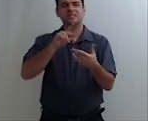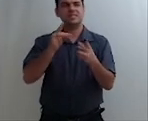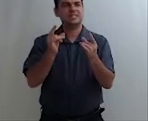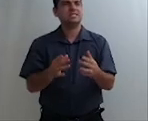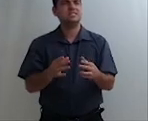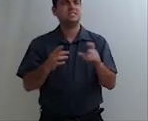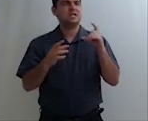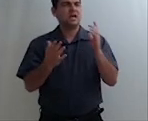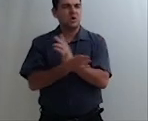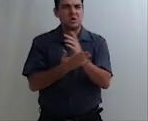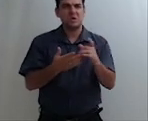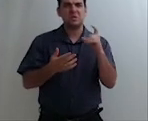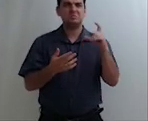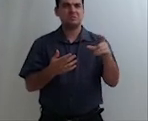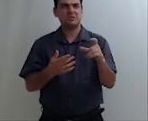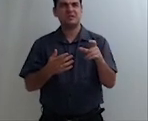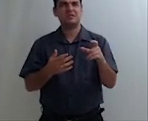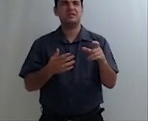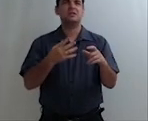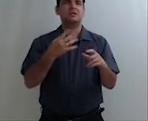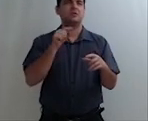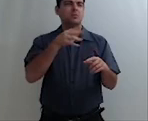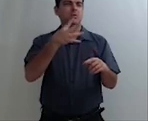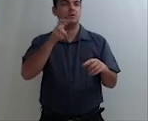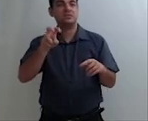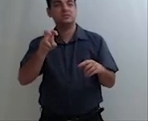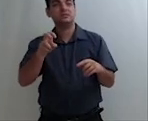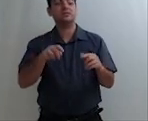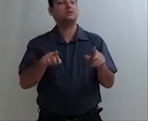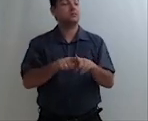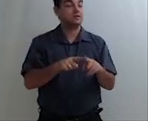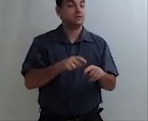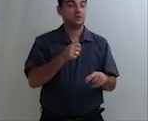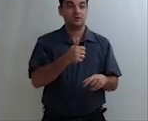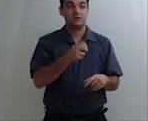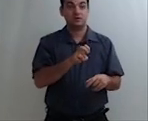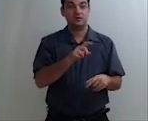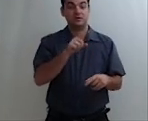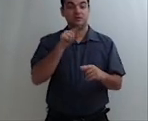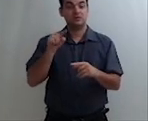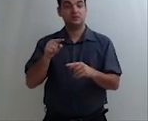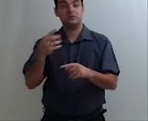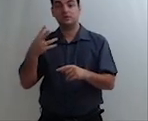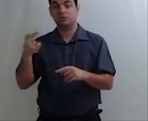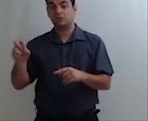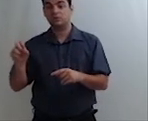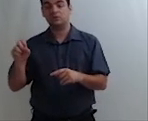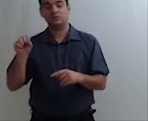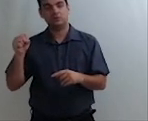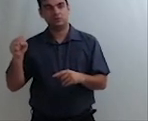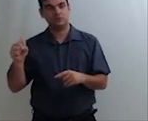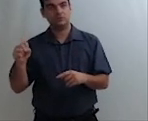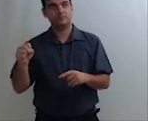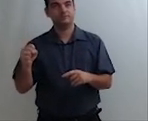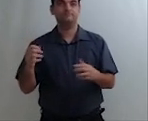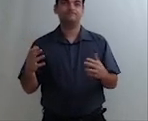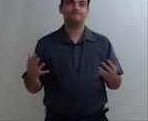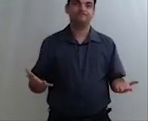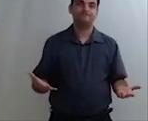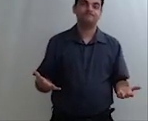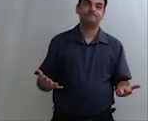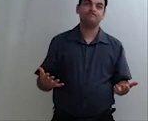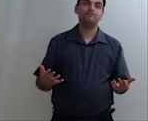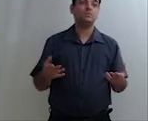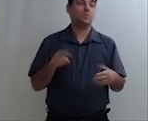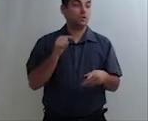236 munições calibre 45 e 15 munições calib 38 o magistrado da vara criminal da Comarca de marger